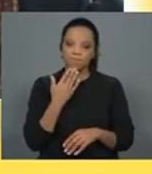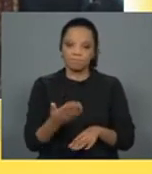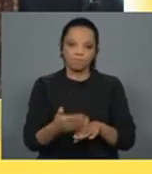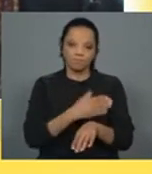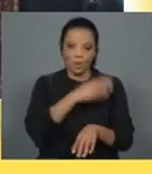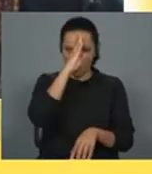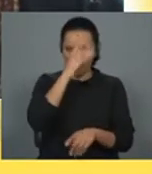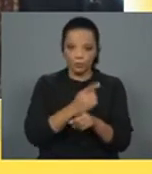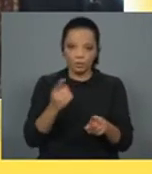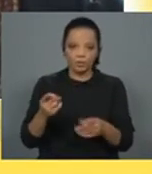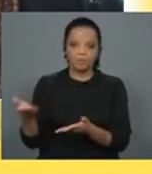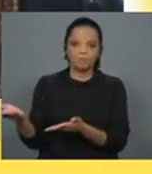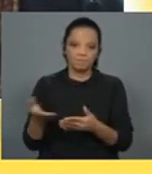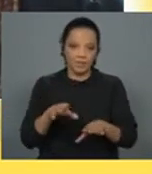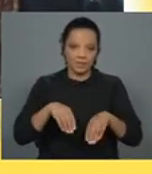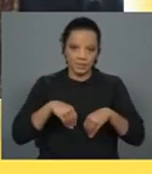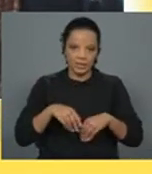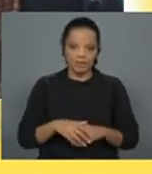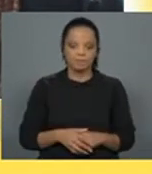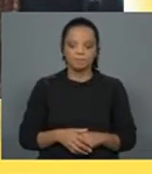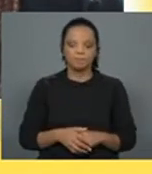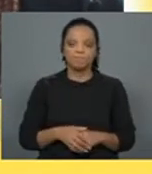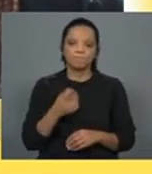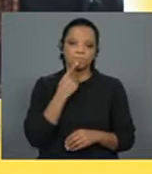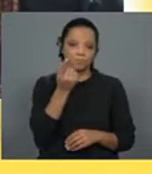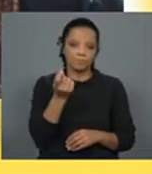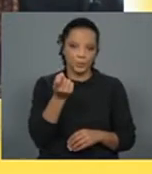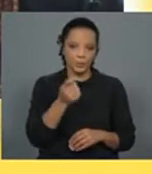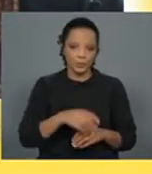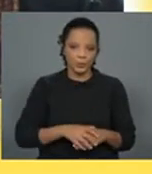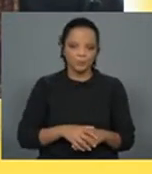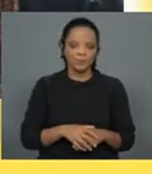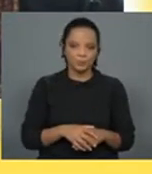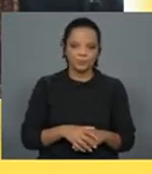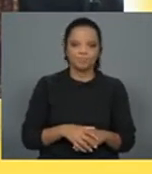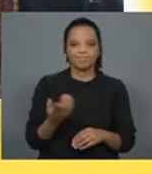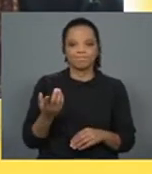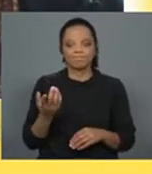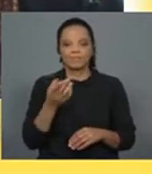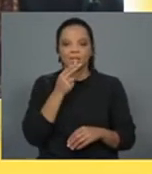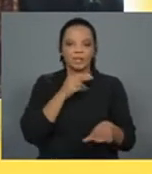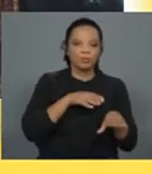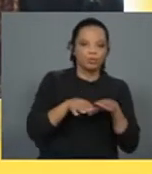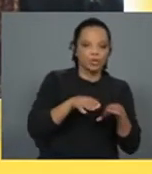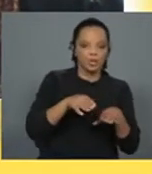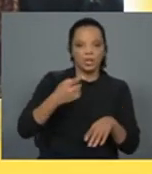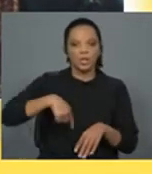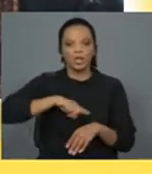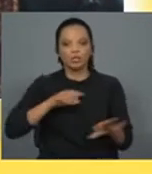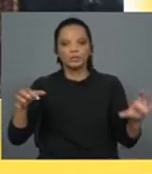mais, por aceitar o nosso convite e começo naturalmente por lhe perguntar qual é a nossa relação com a sismologia, partindo